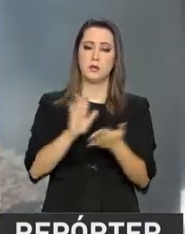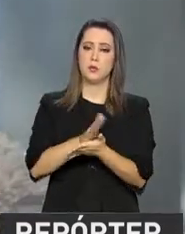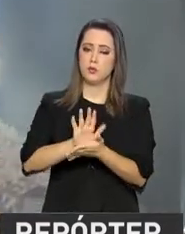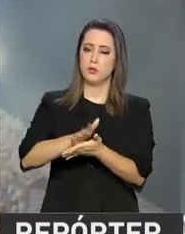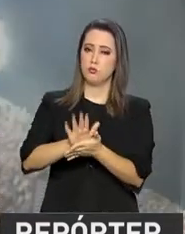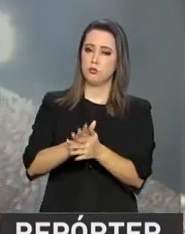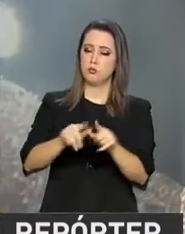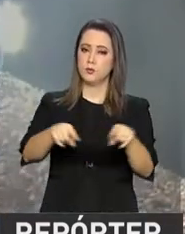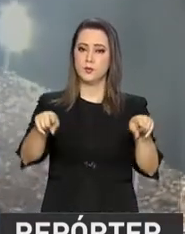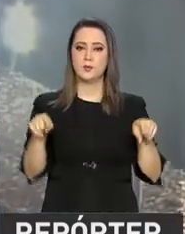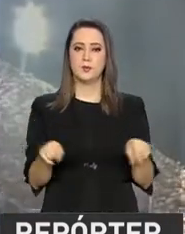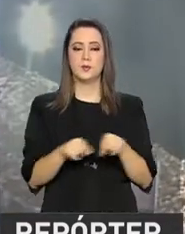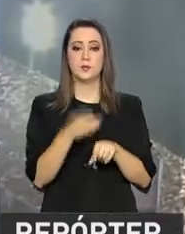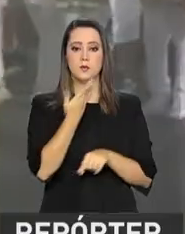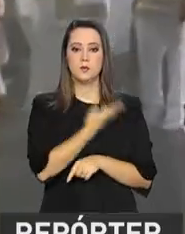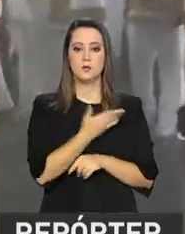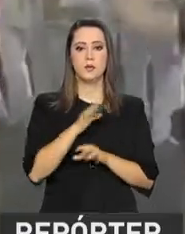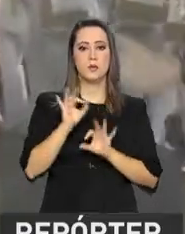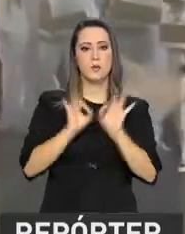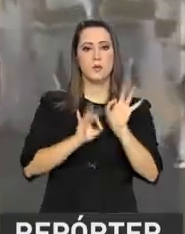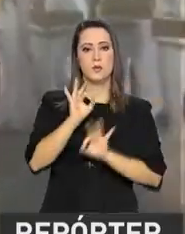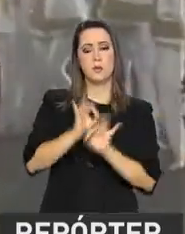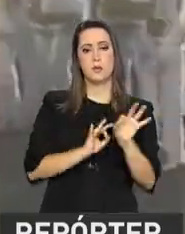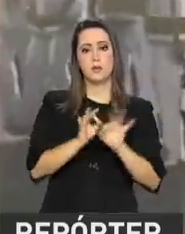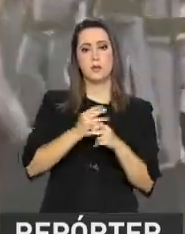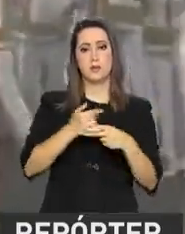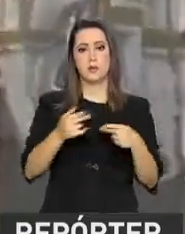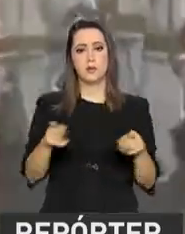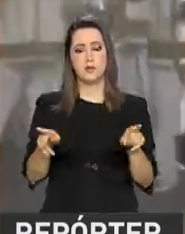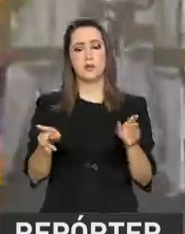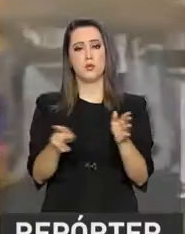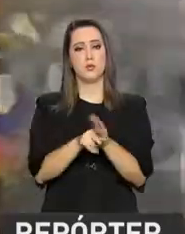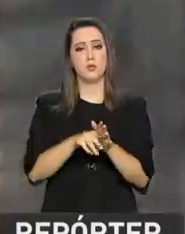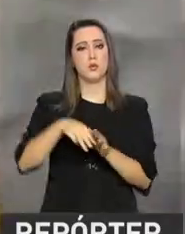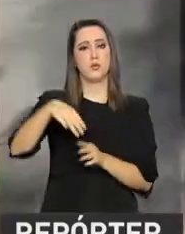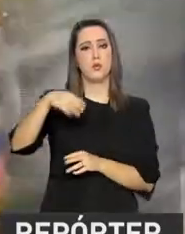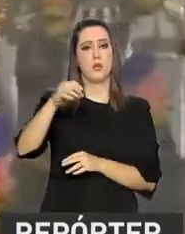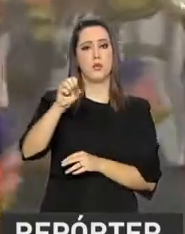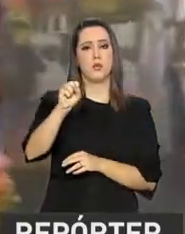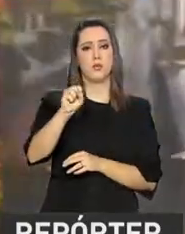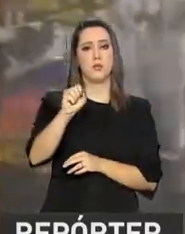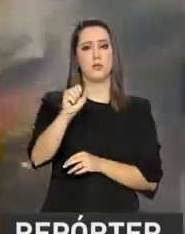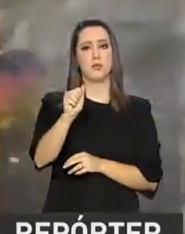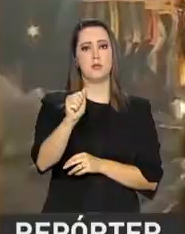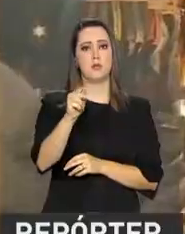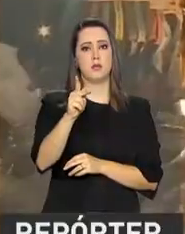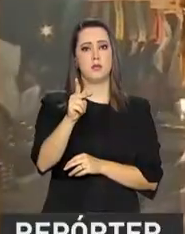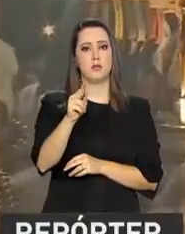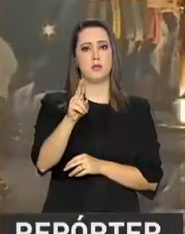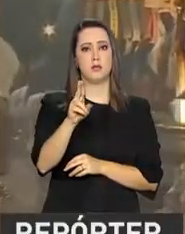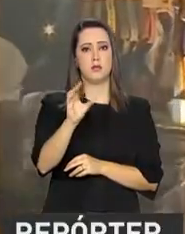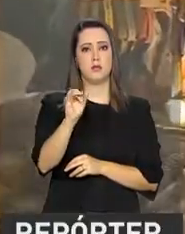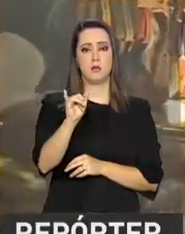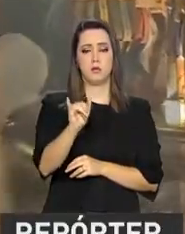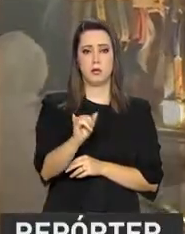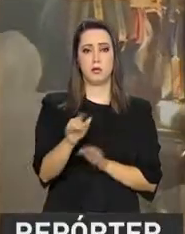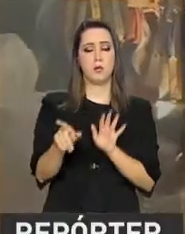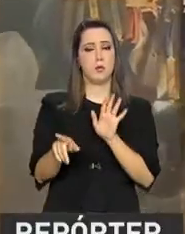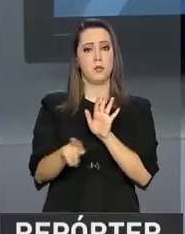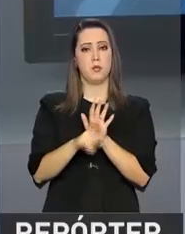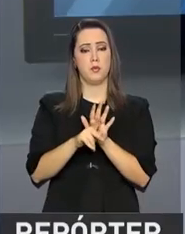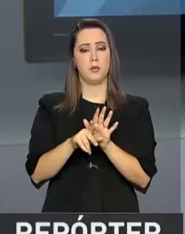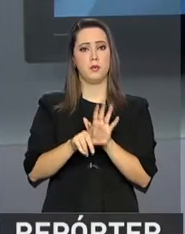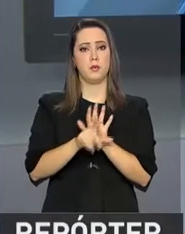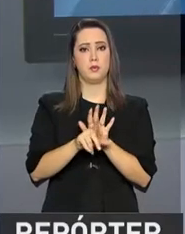samba do rio de janeiro para montagem de infraestrutura na marquês de sapucaí também pela rei pela lei rouanet